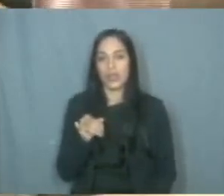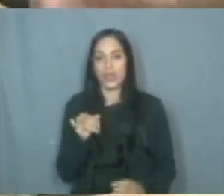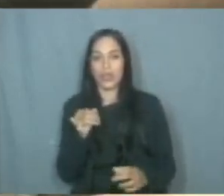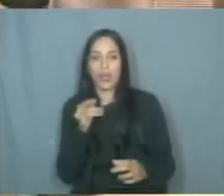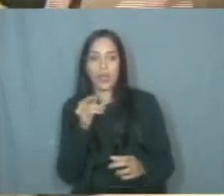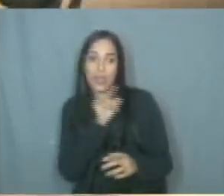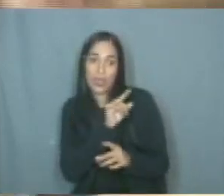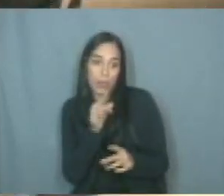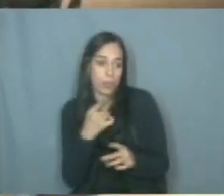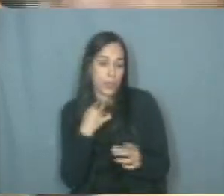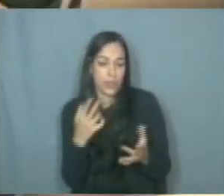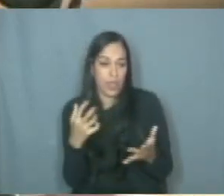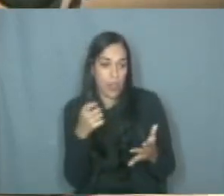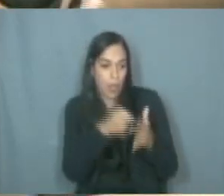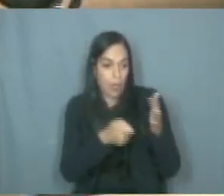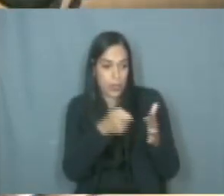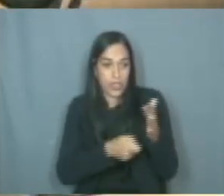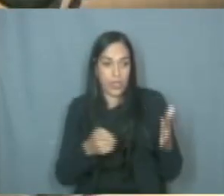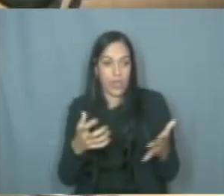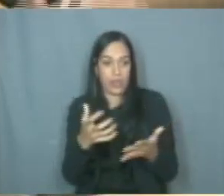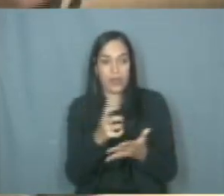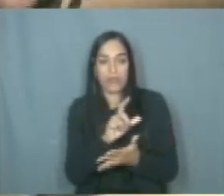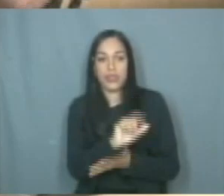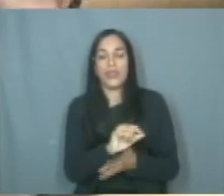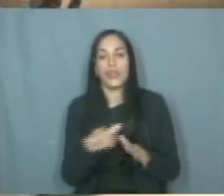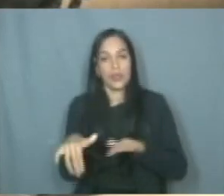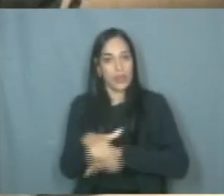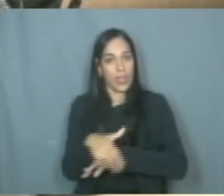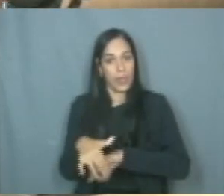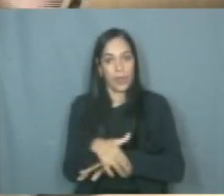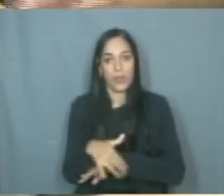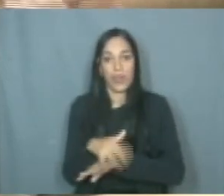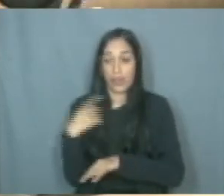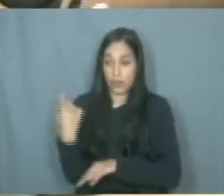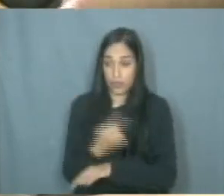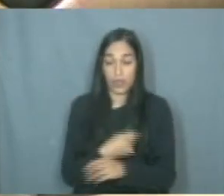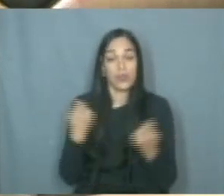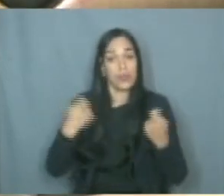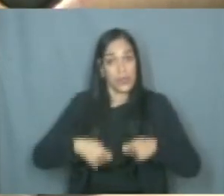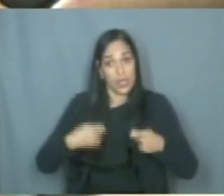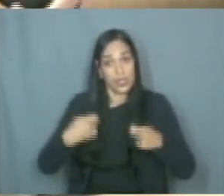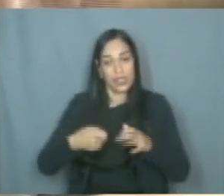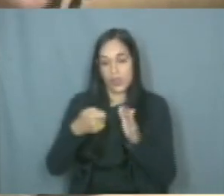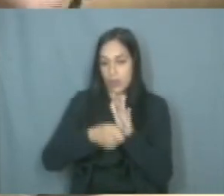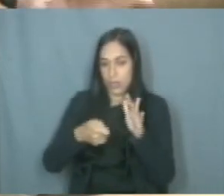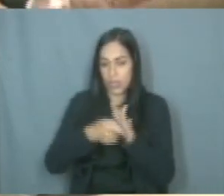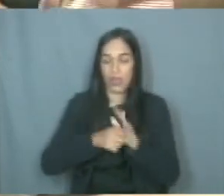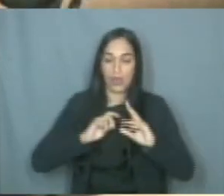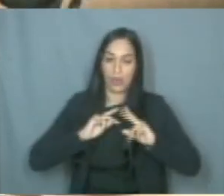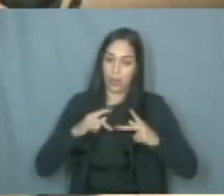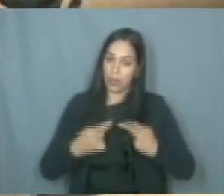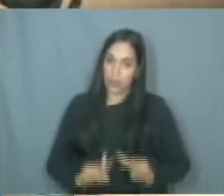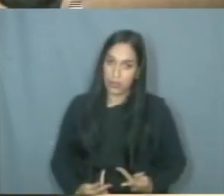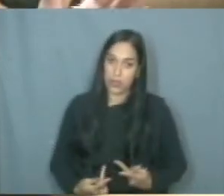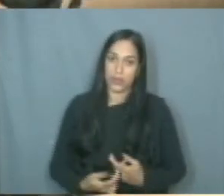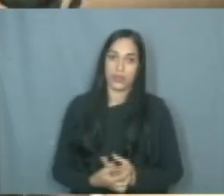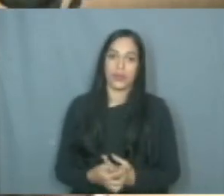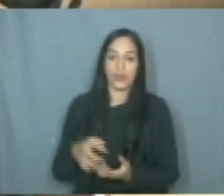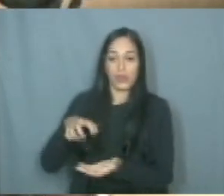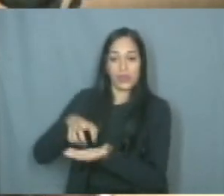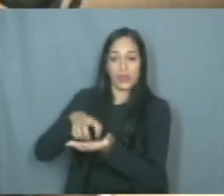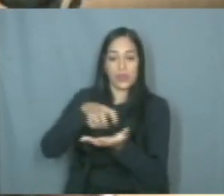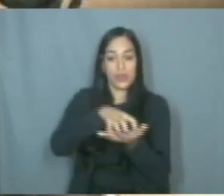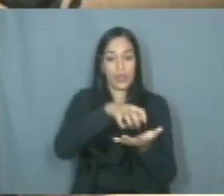a sair da rua. Podemos e devemos obrigar a sair da rua, de maneira humanitária. Hoje existem os centros